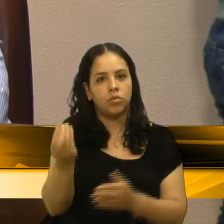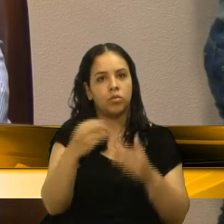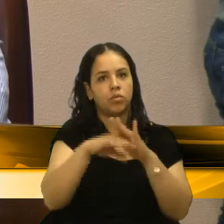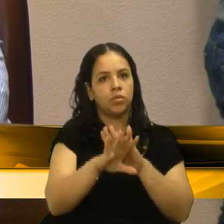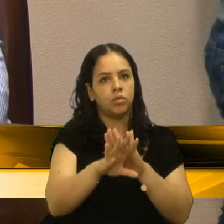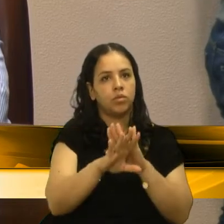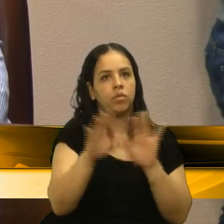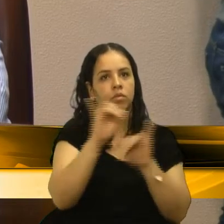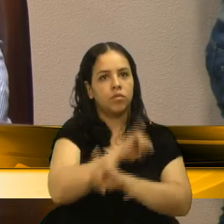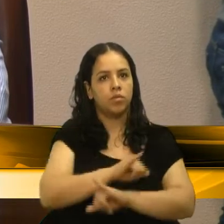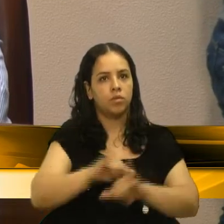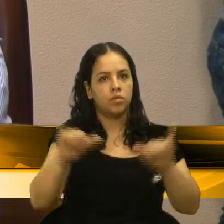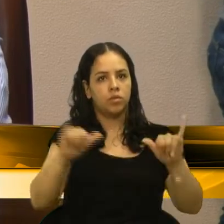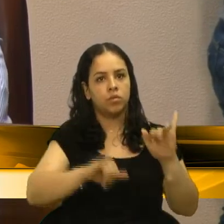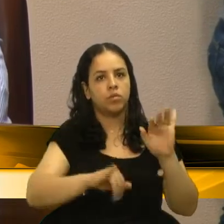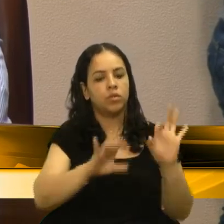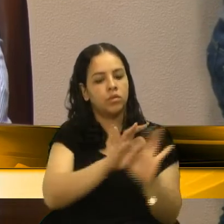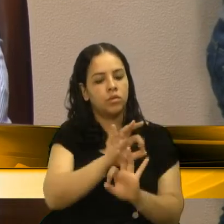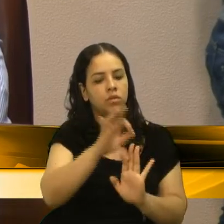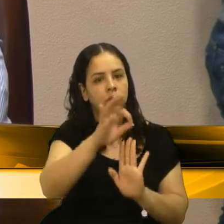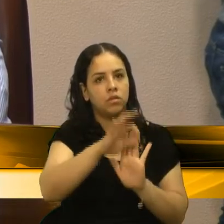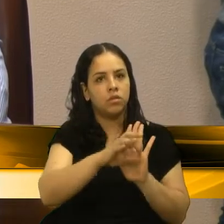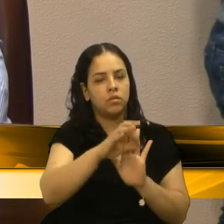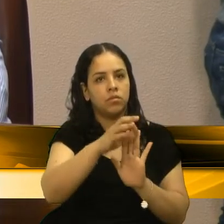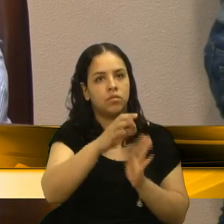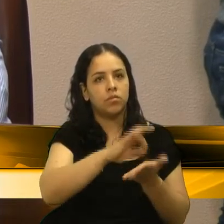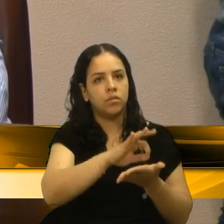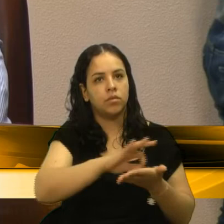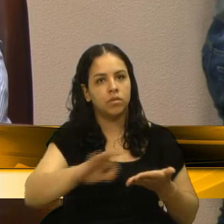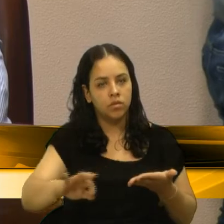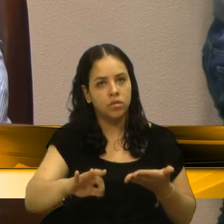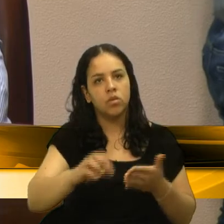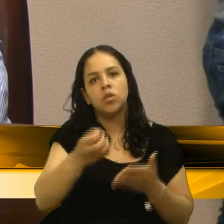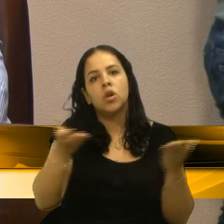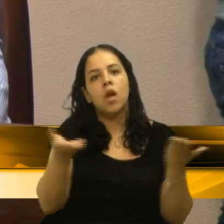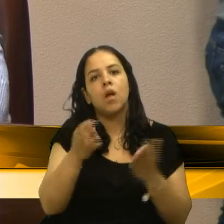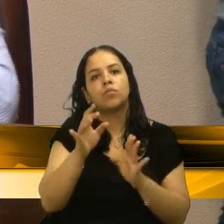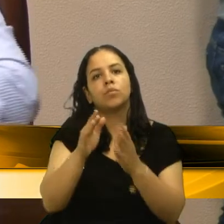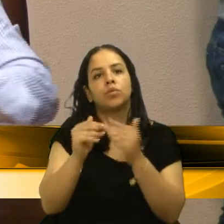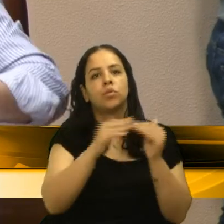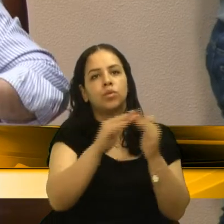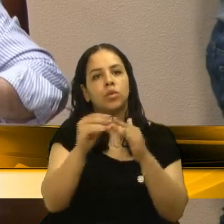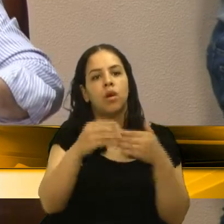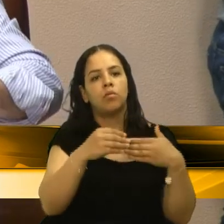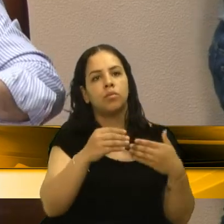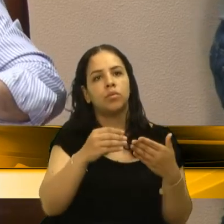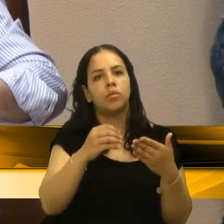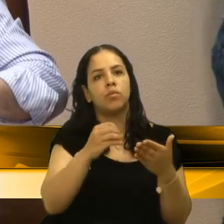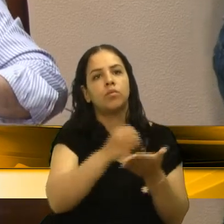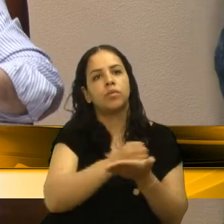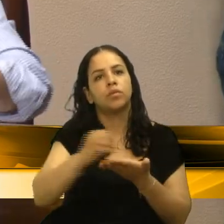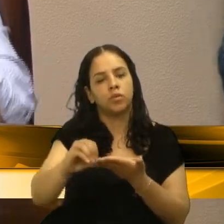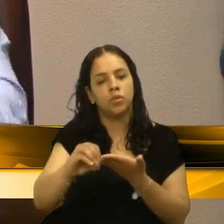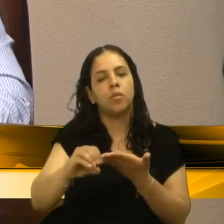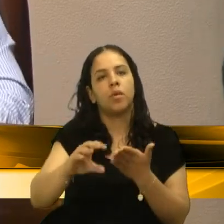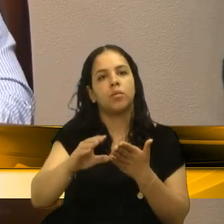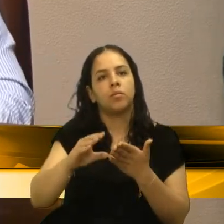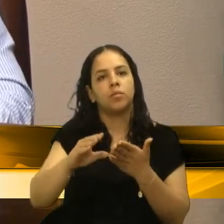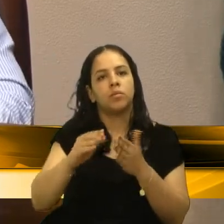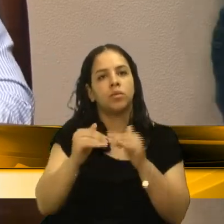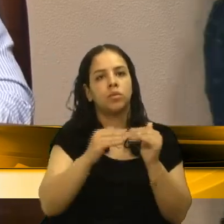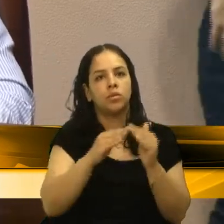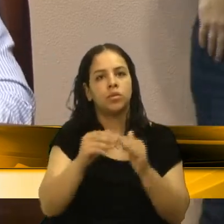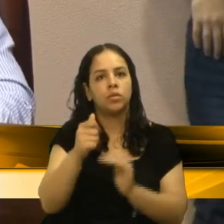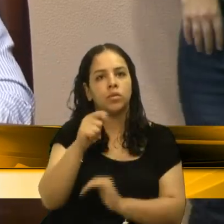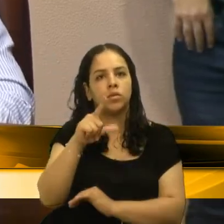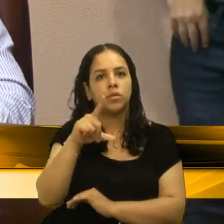das informações por escrito. Deixo já solicitado aqui, posteriormente caminharemos ofício para a solicitação. Presidente, senhor Tomé,